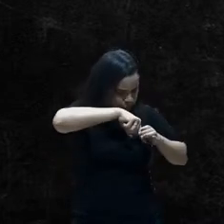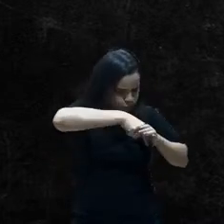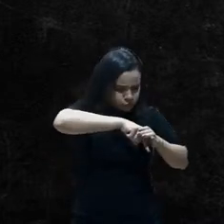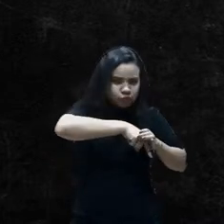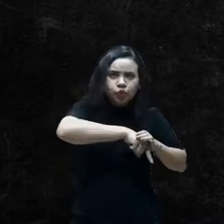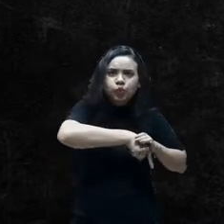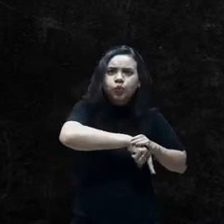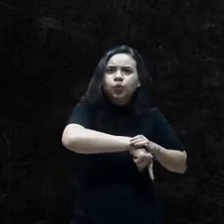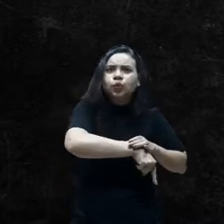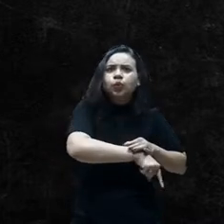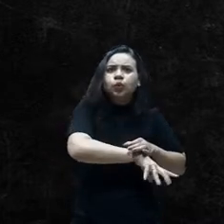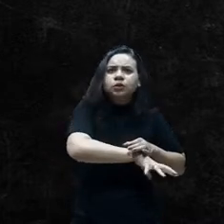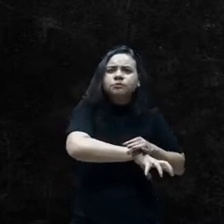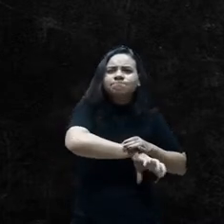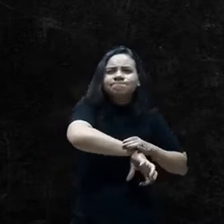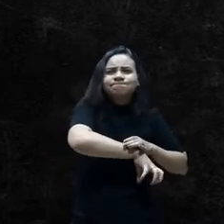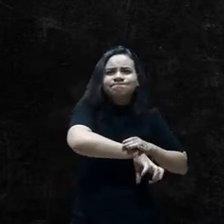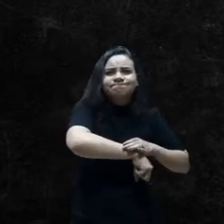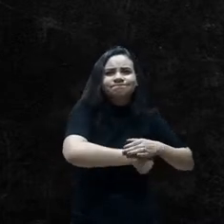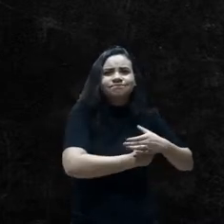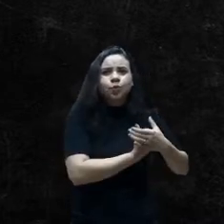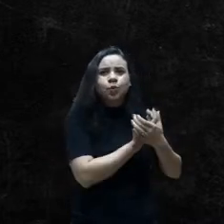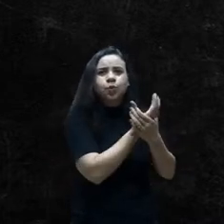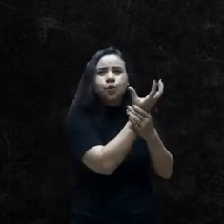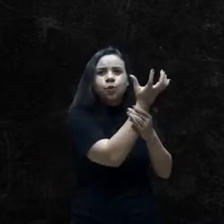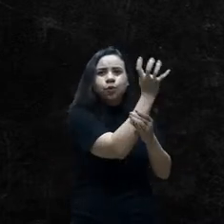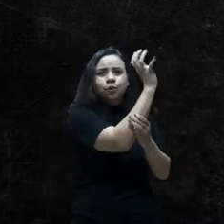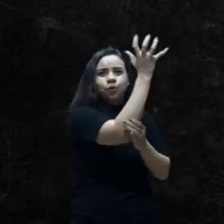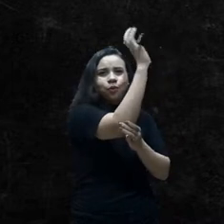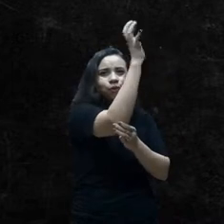Estes frutificam com perseverança.